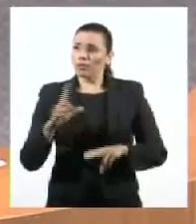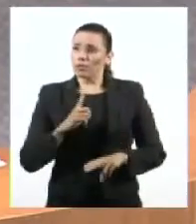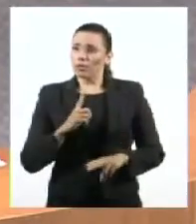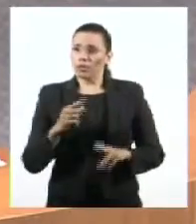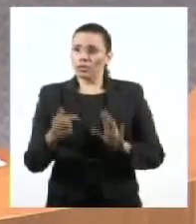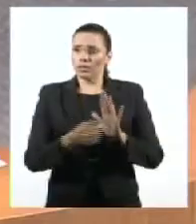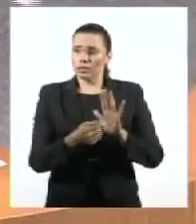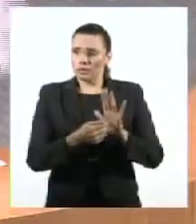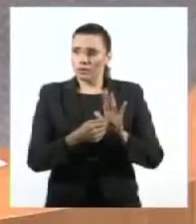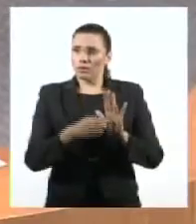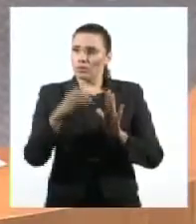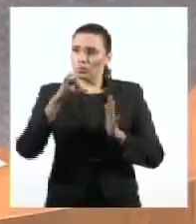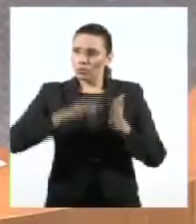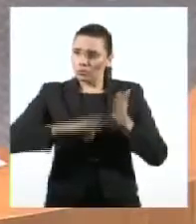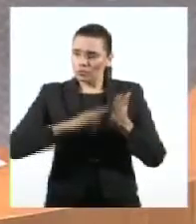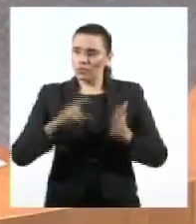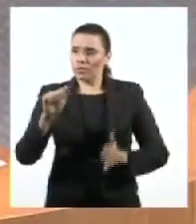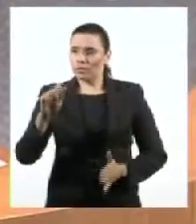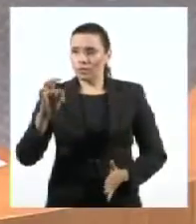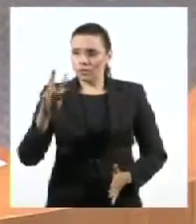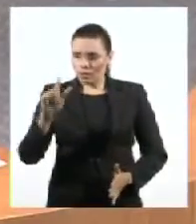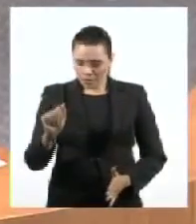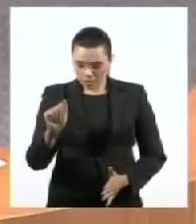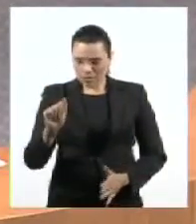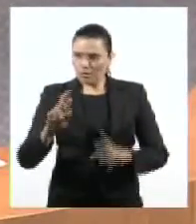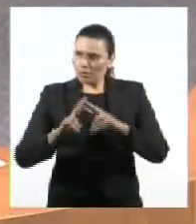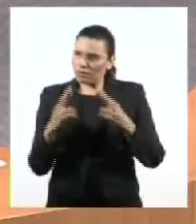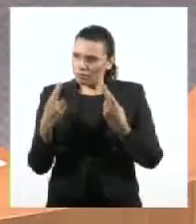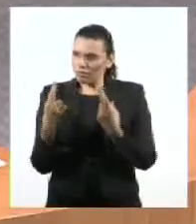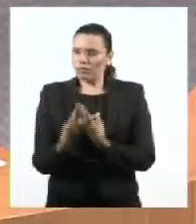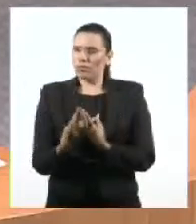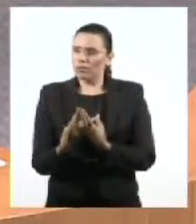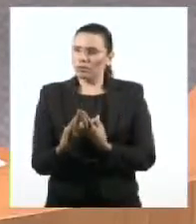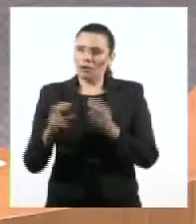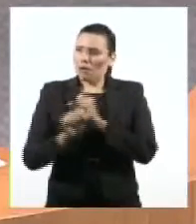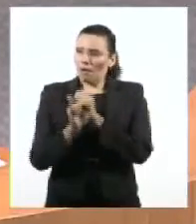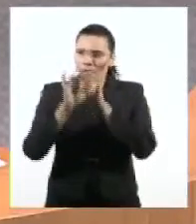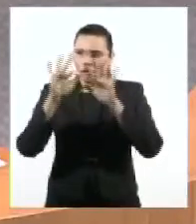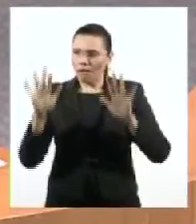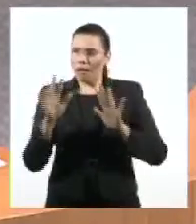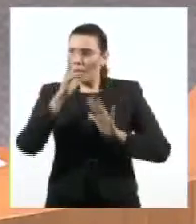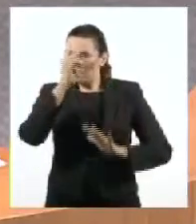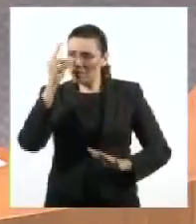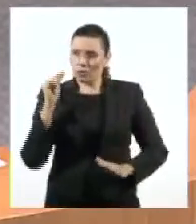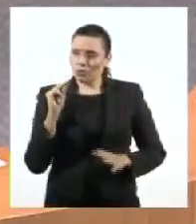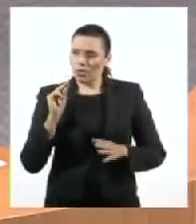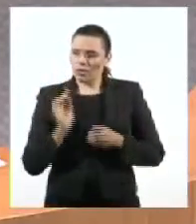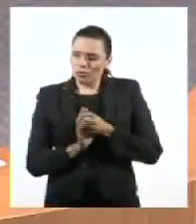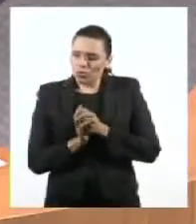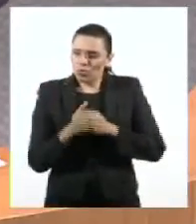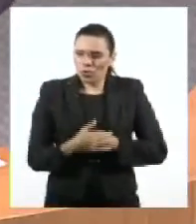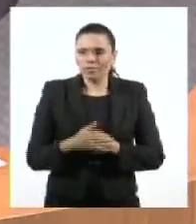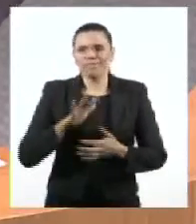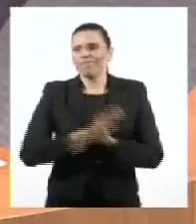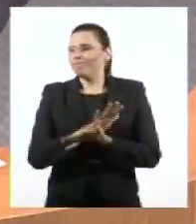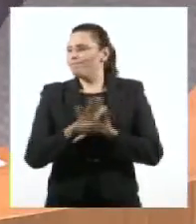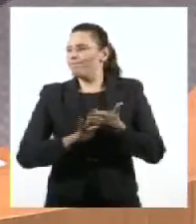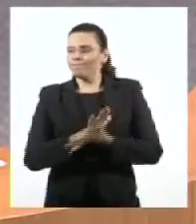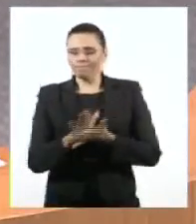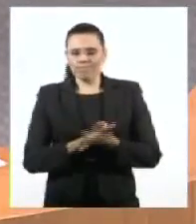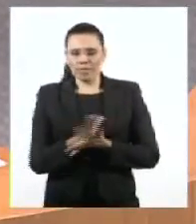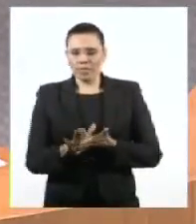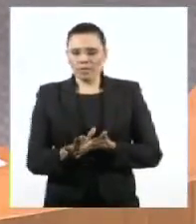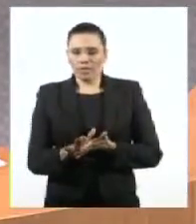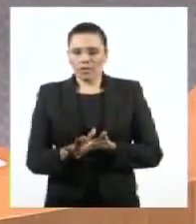licitação, onde a Prefeitura não há nada a esconder, muito pelo contrário. Como eu bem falei, não havia nem a necessidade de fazer a licitação.